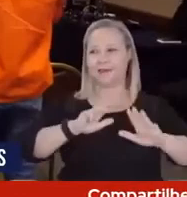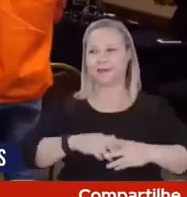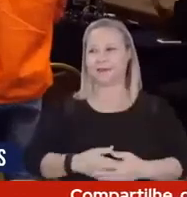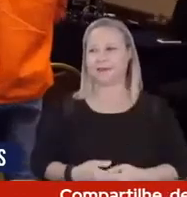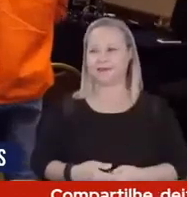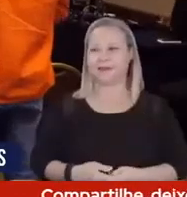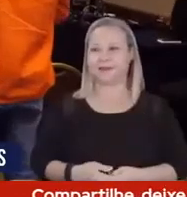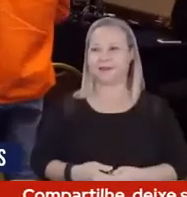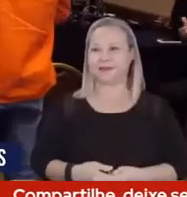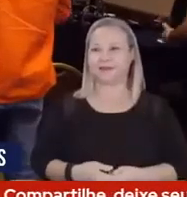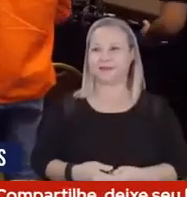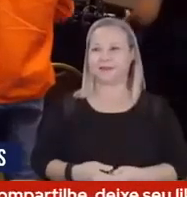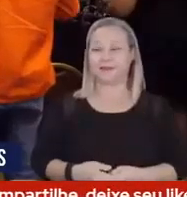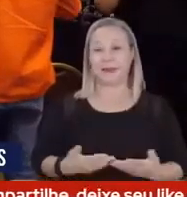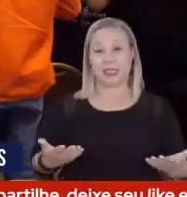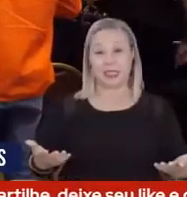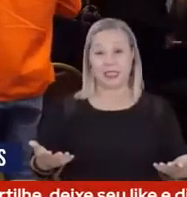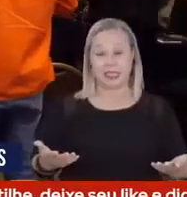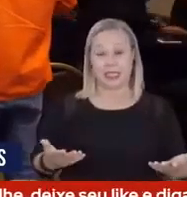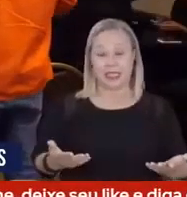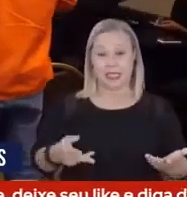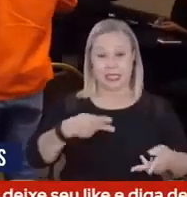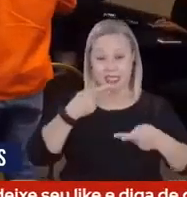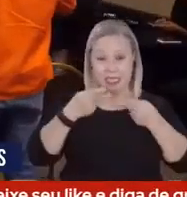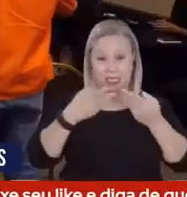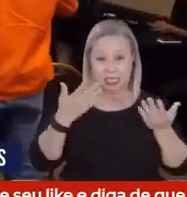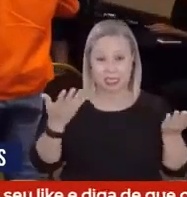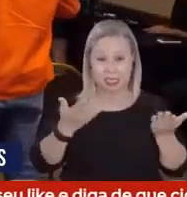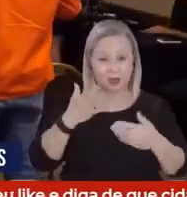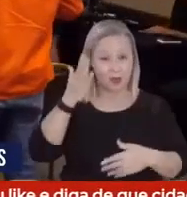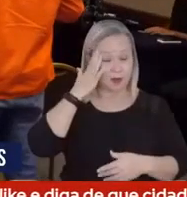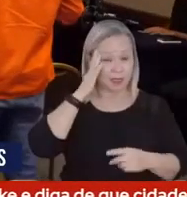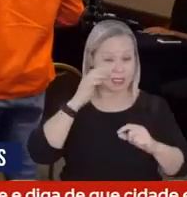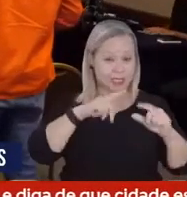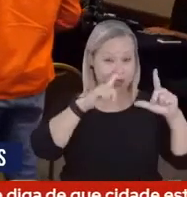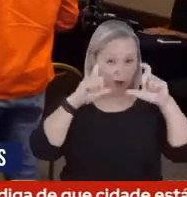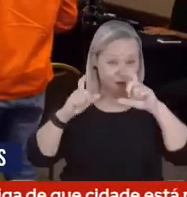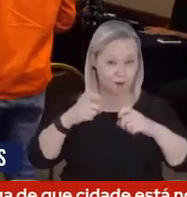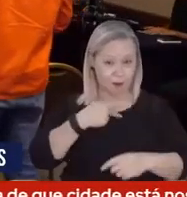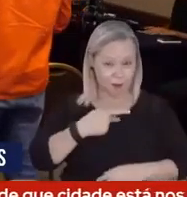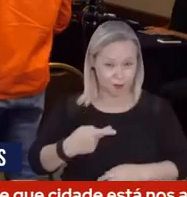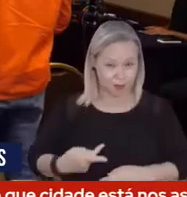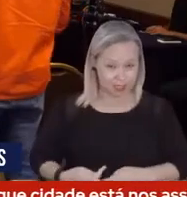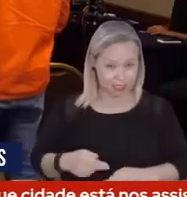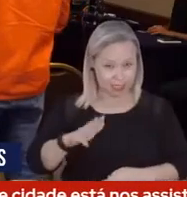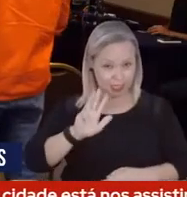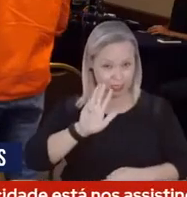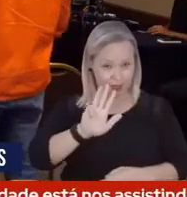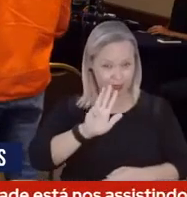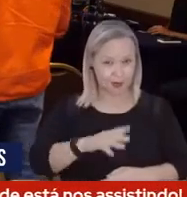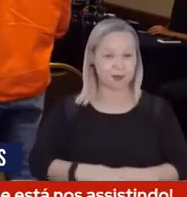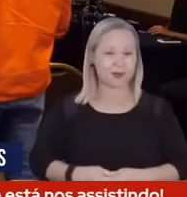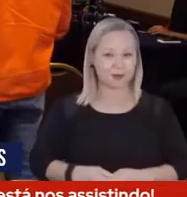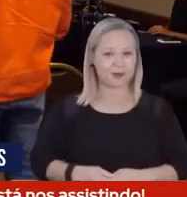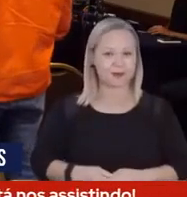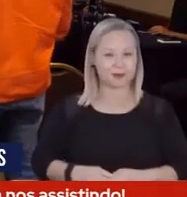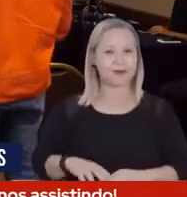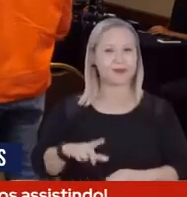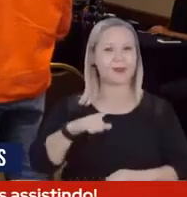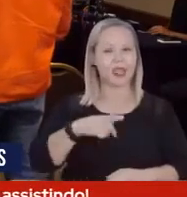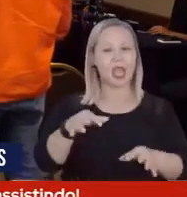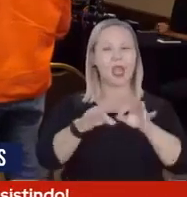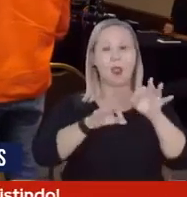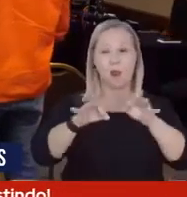Pessoal, é o seguinte, sei que vocês querem tirar foto com o presidente, né? Então, a gente só tem que organizar, chamar primeiro